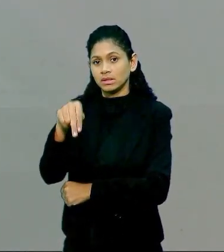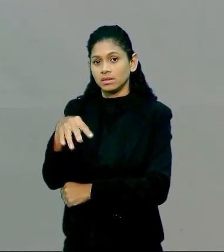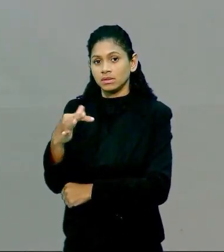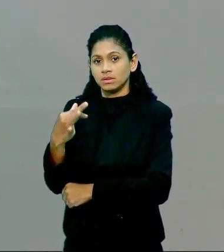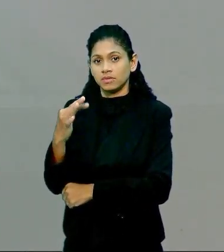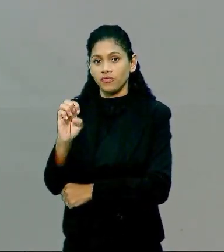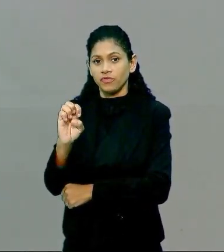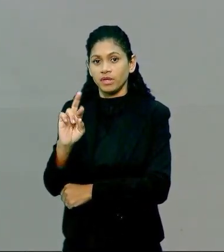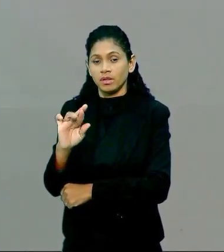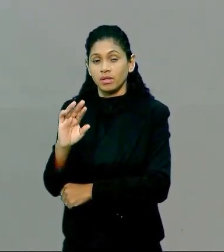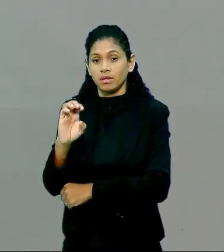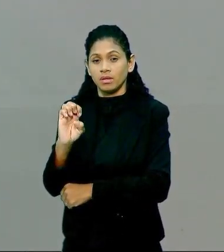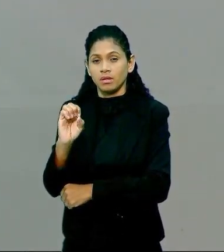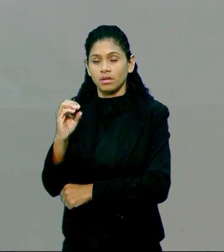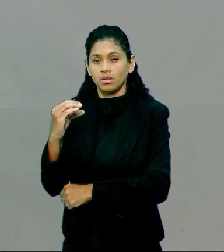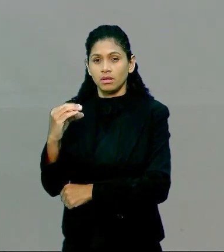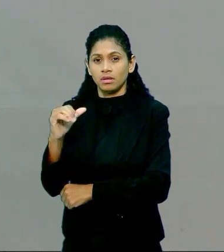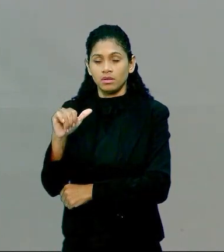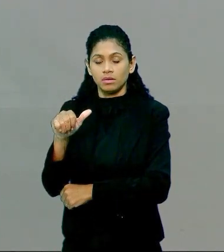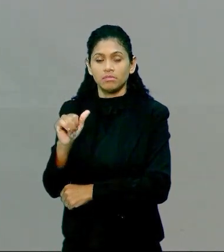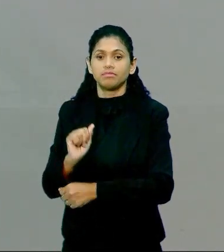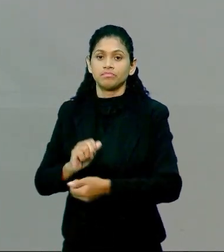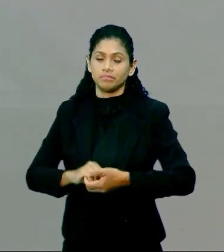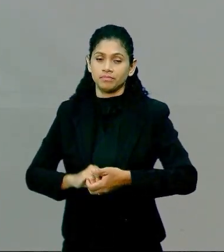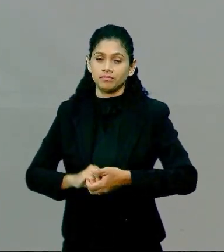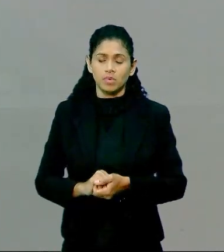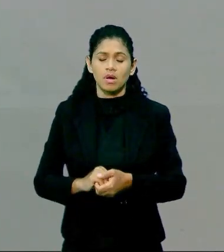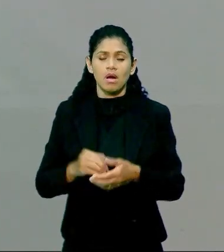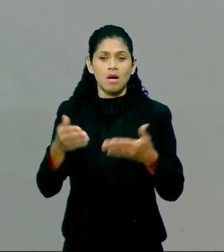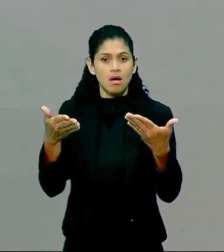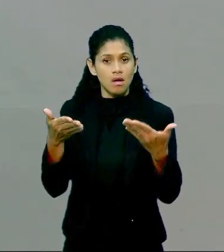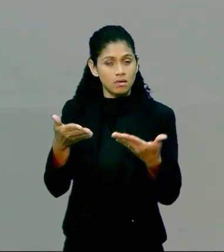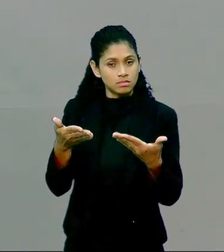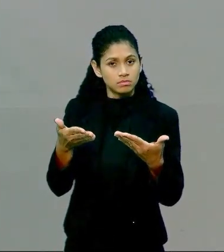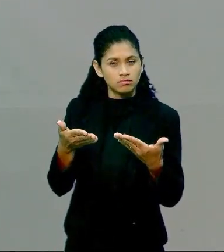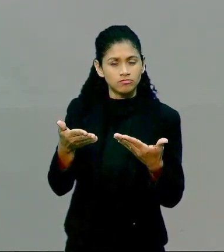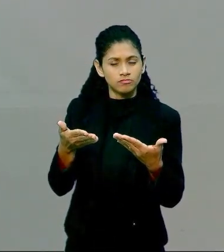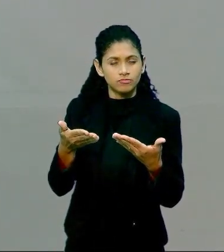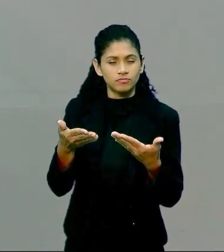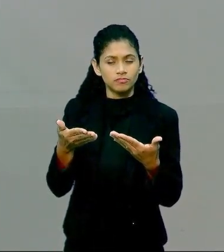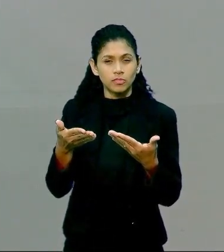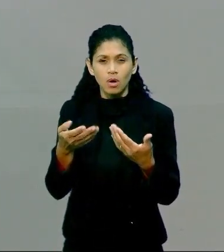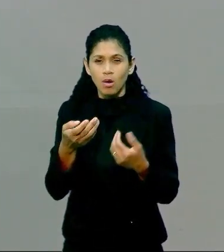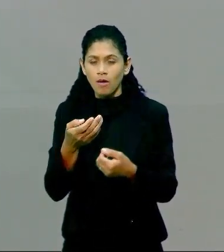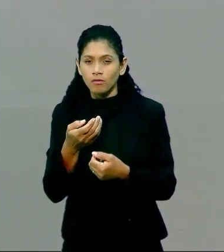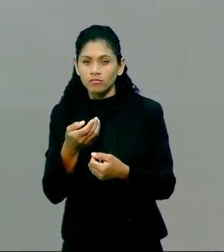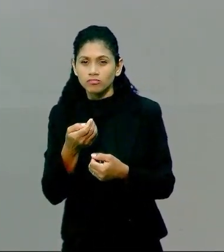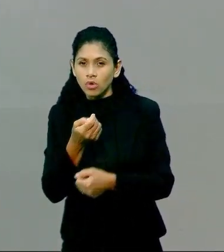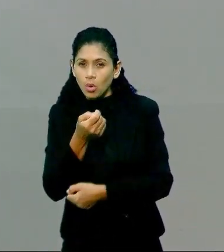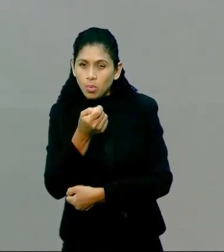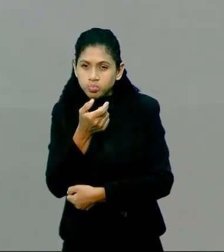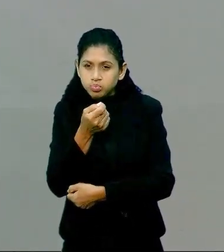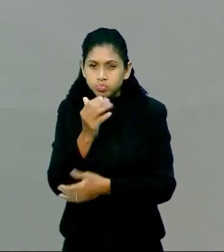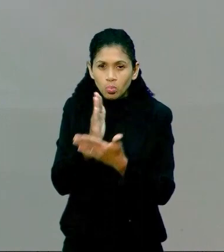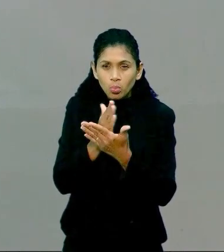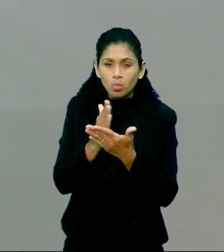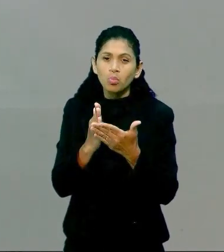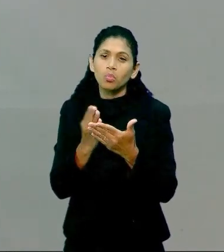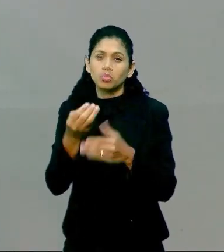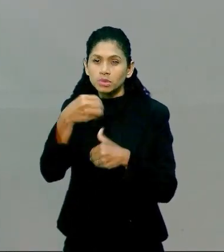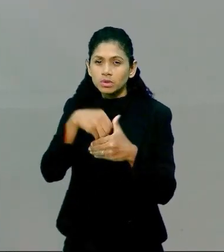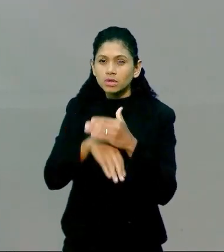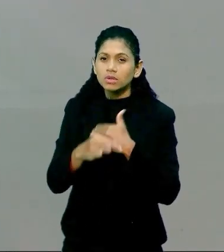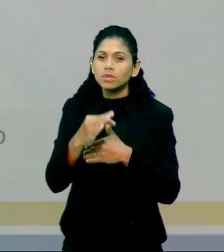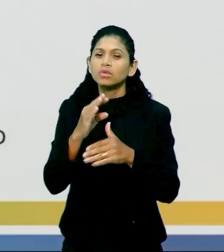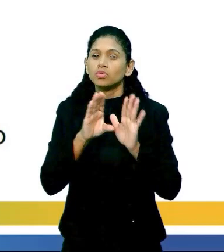aprofundarmos aí a questão, vamos tratar algumas coisinhas, né? Algumas dicas aí dentro desse nosso conteúdo de